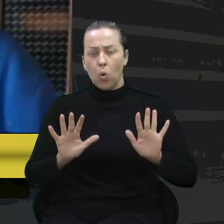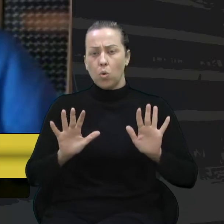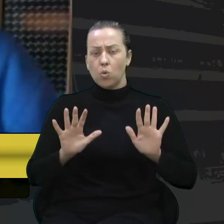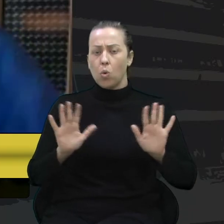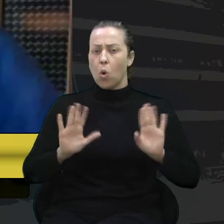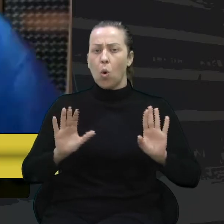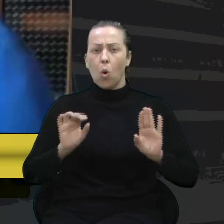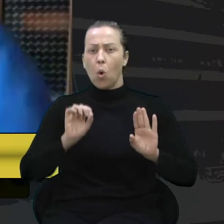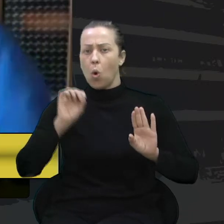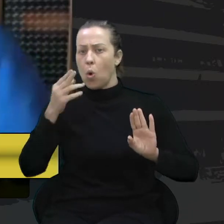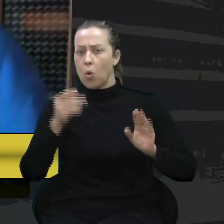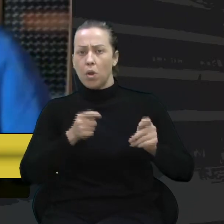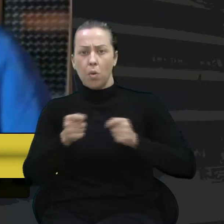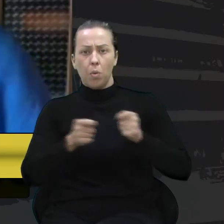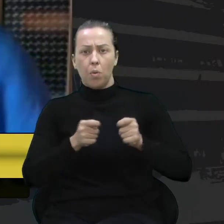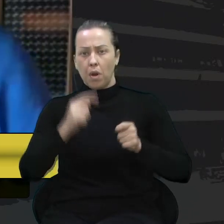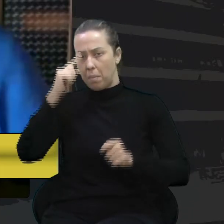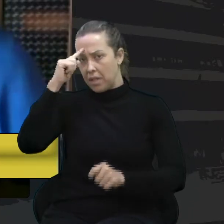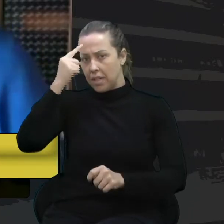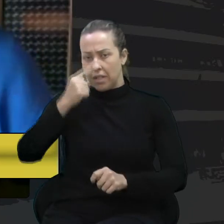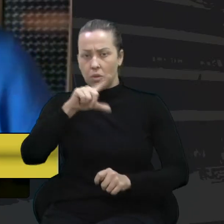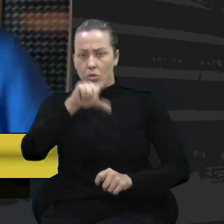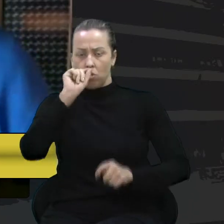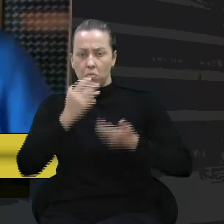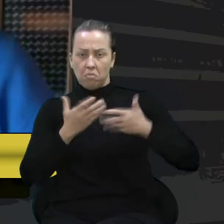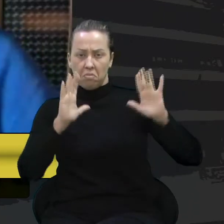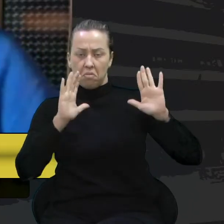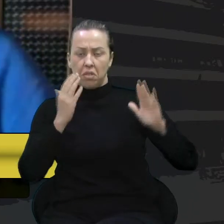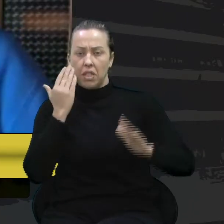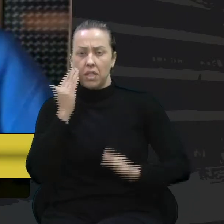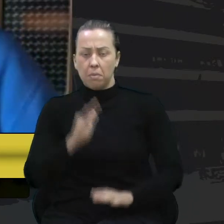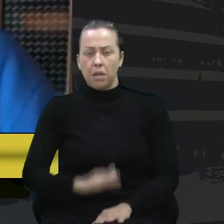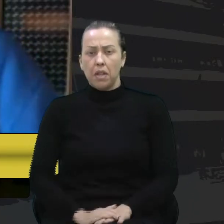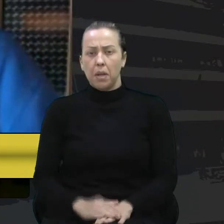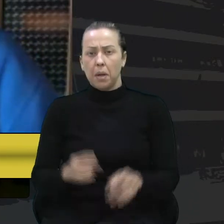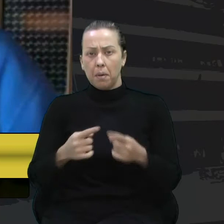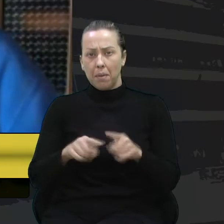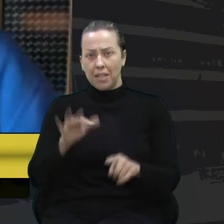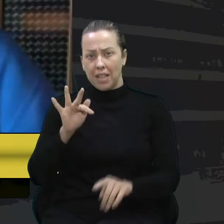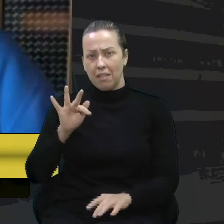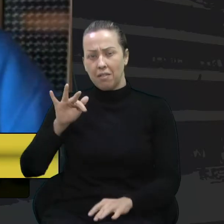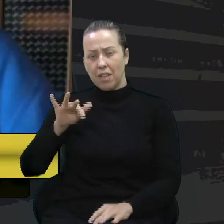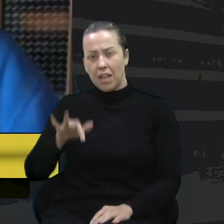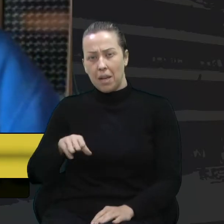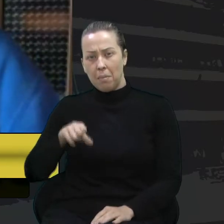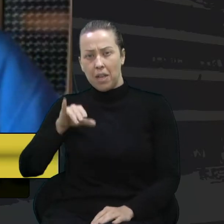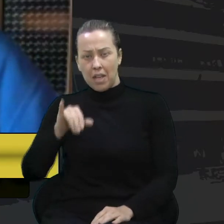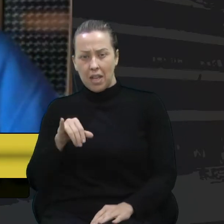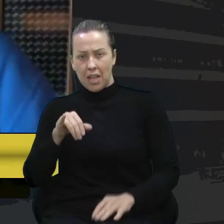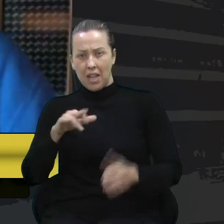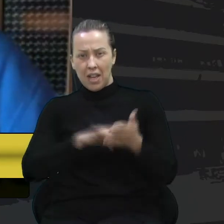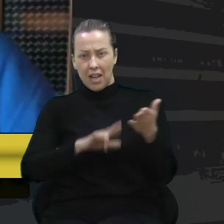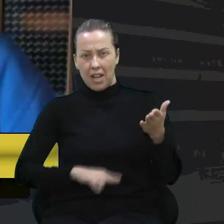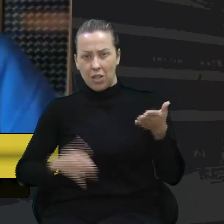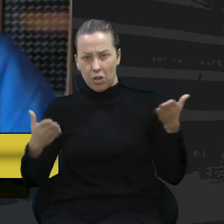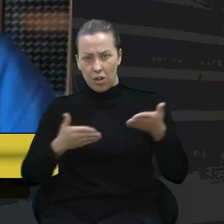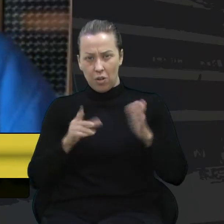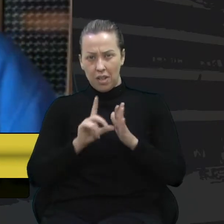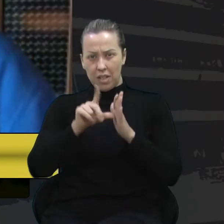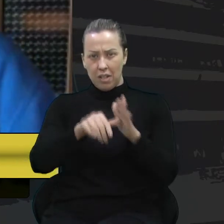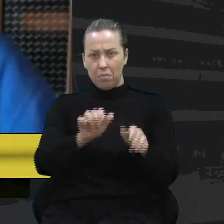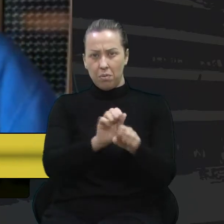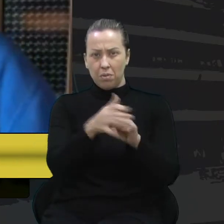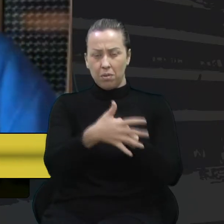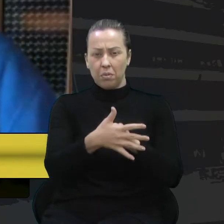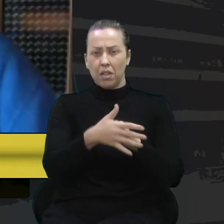não controlando, porque também é uma decisão, né? Mas é importante dizer que o FMI, no relatório agora, pós-pandemia,